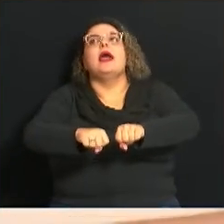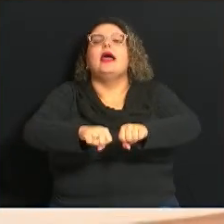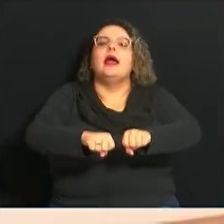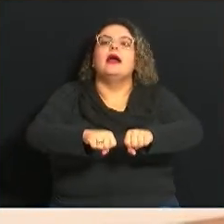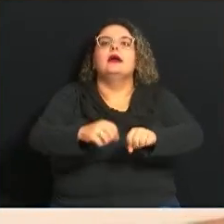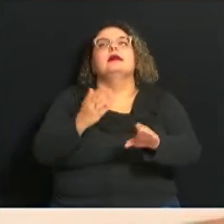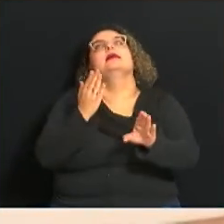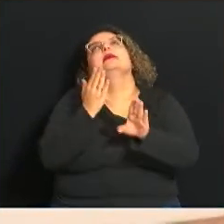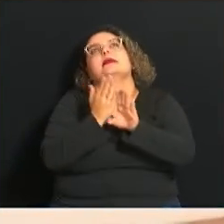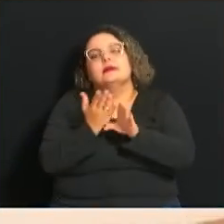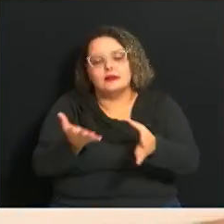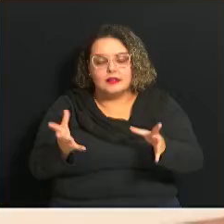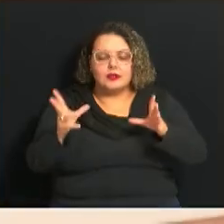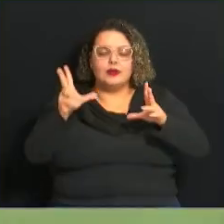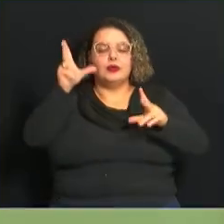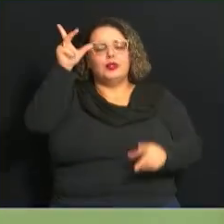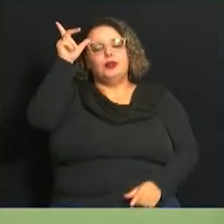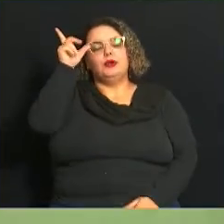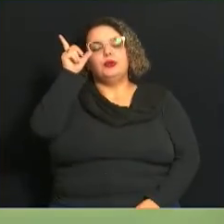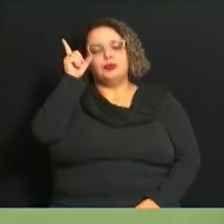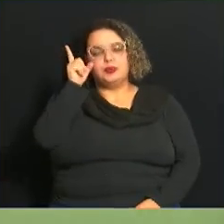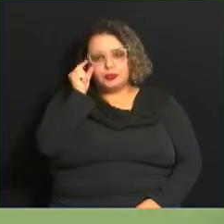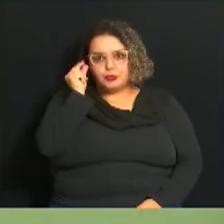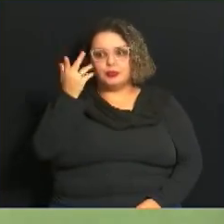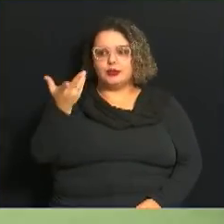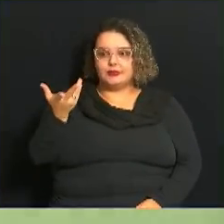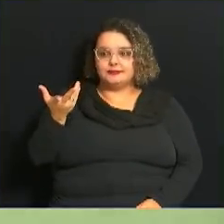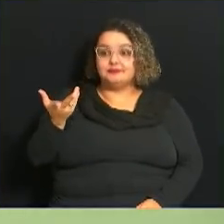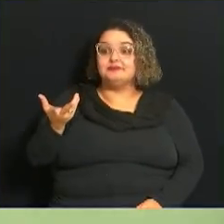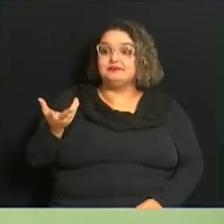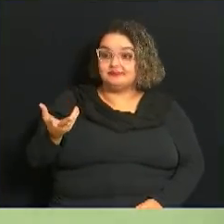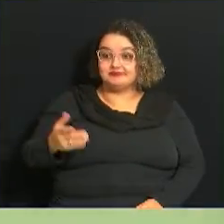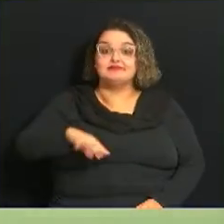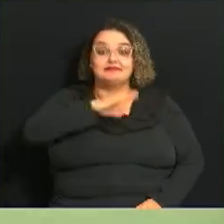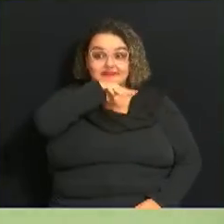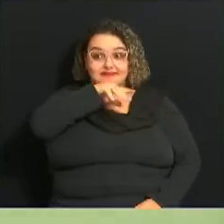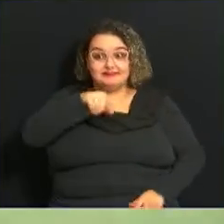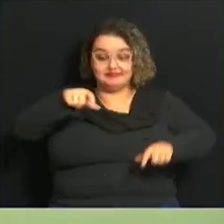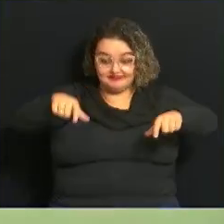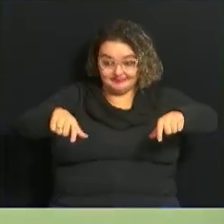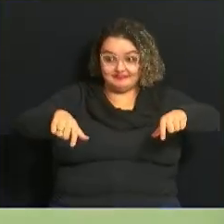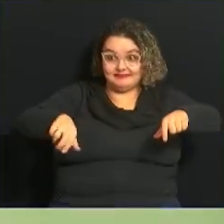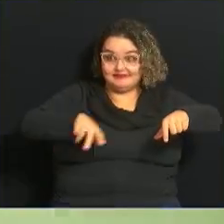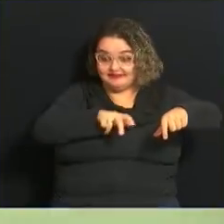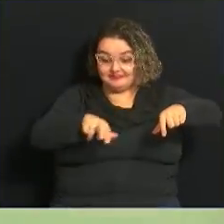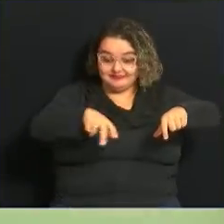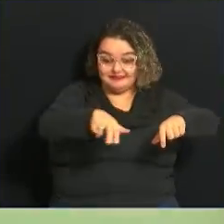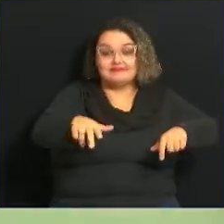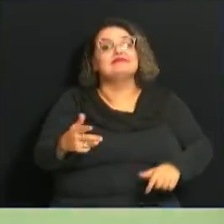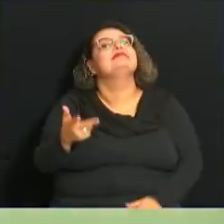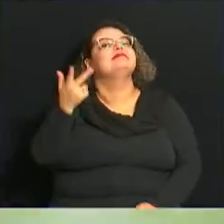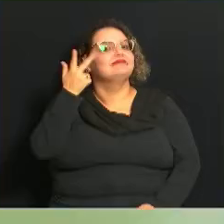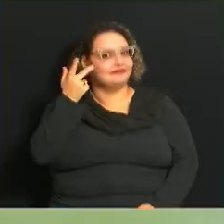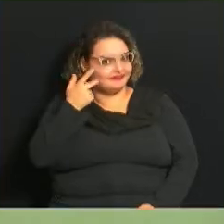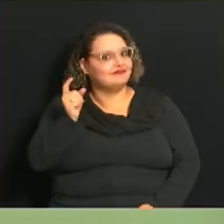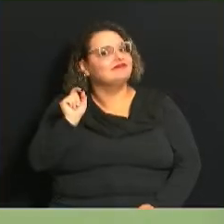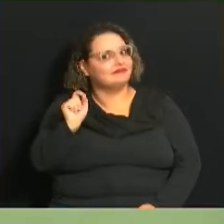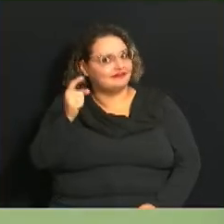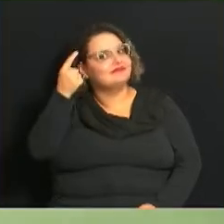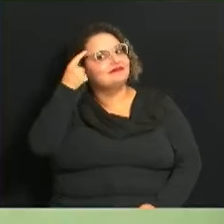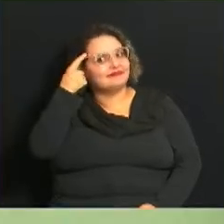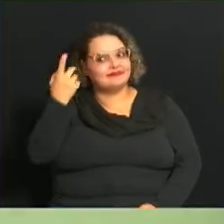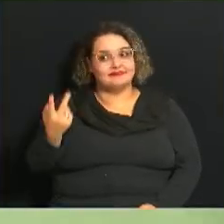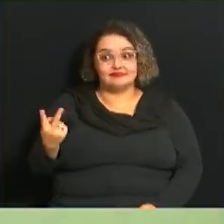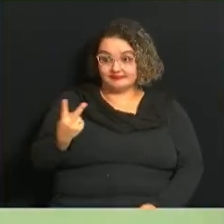a Deus veio aquela sensação de alívio. Bichos roubando a cena em estádios de futebol é mais comum do que se pensa. Estes